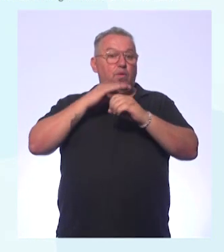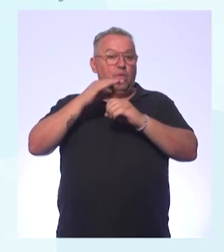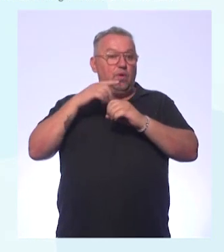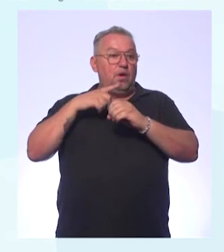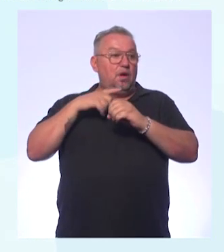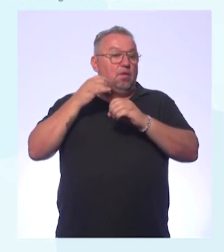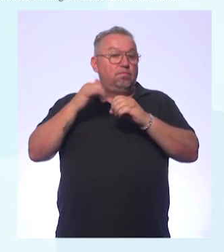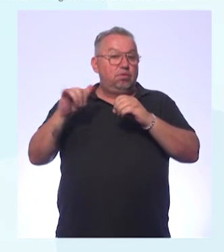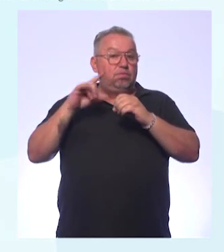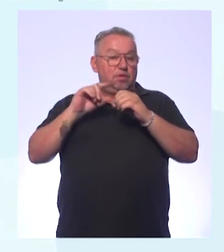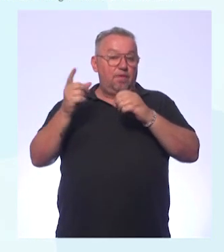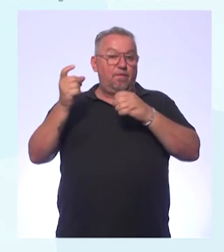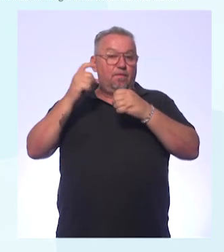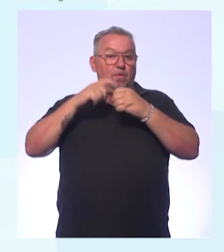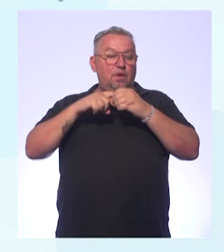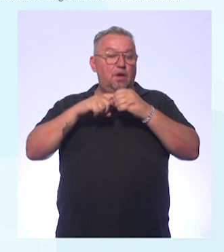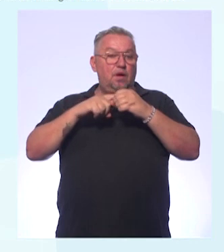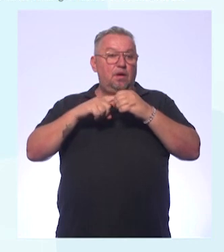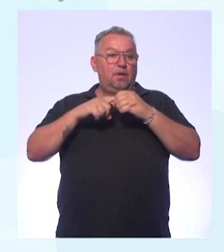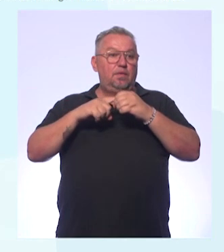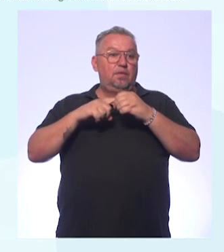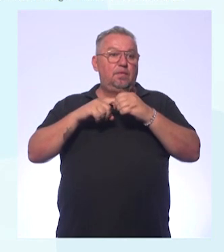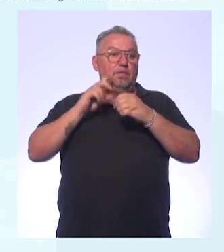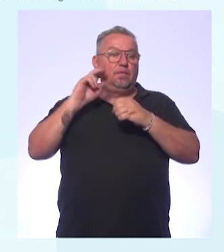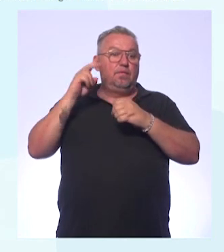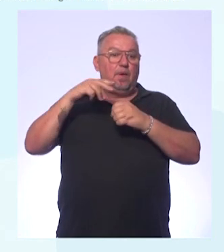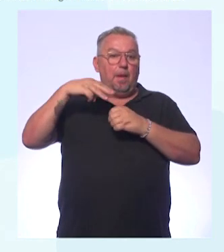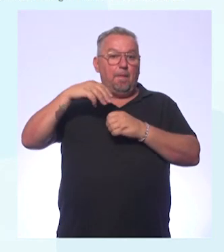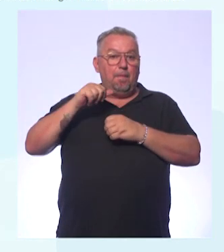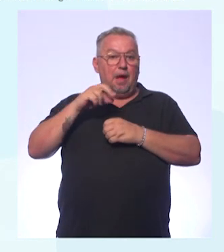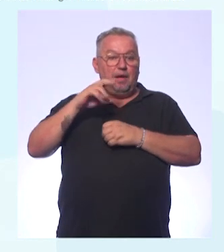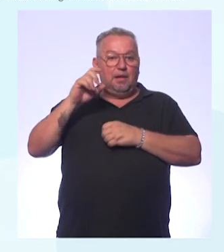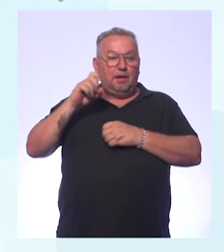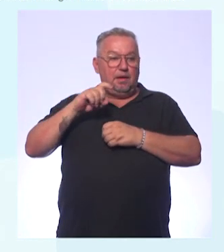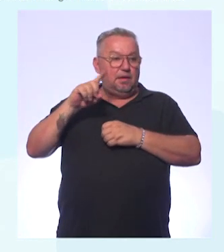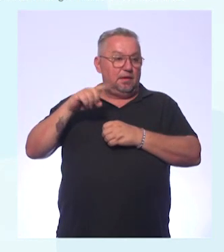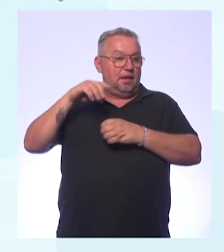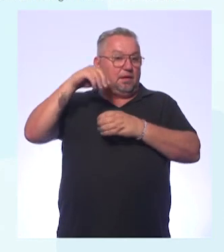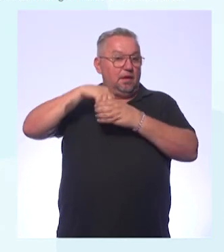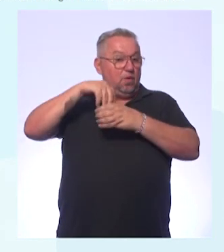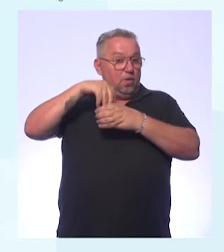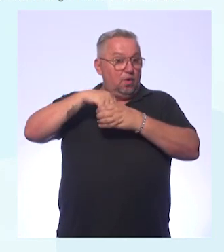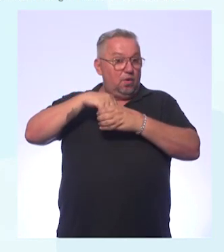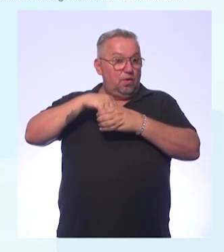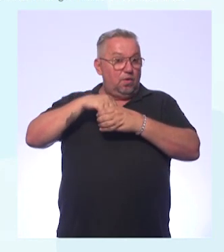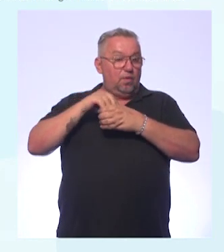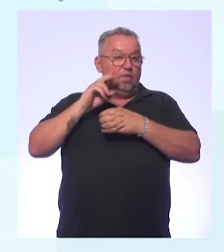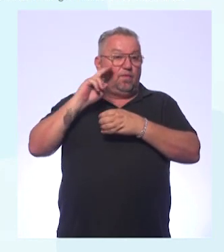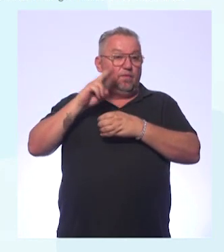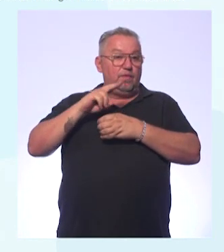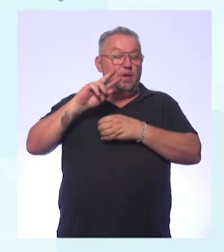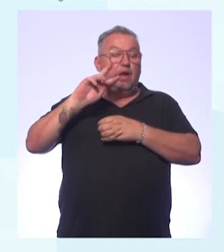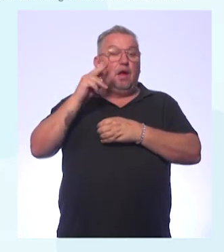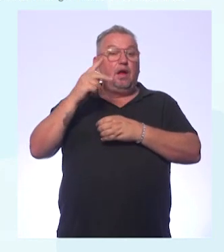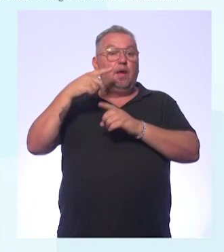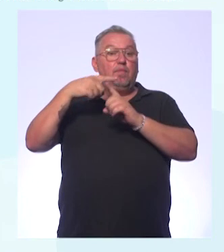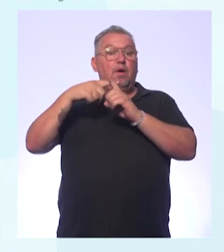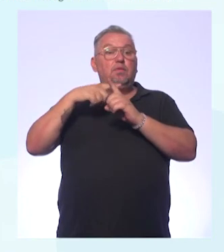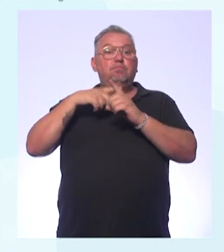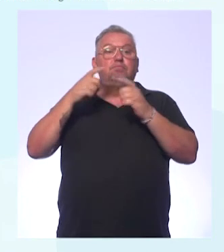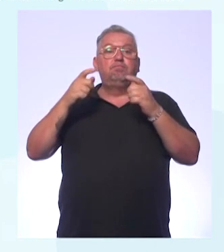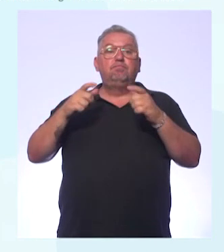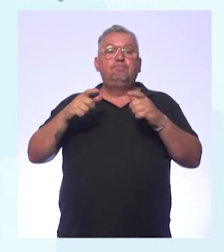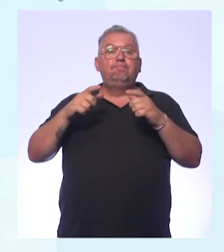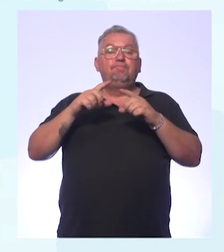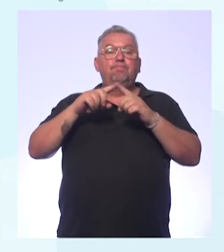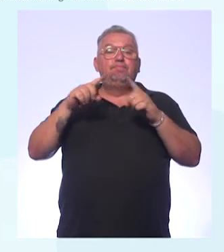da mitocôndria, tá? Então, está escrito onde é a matriz aí. A matriz é a parte interna, certo? Esses 3 H+, eles estão aonde?